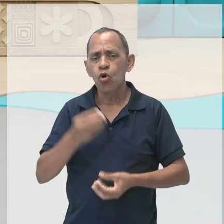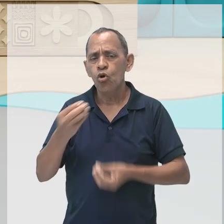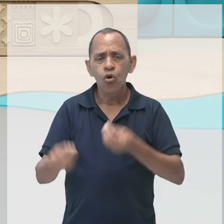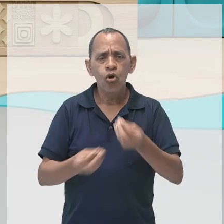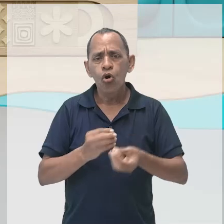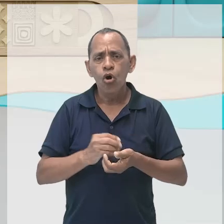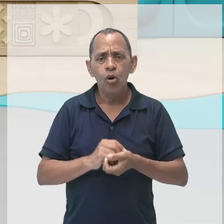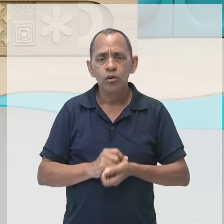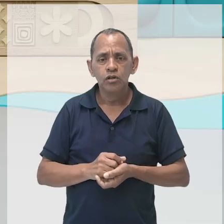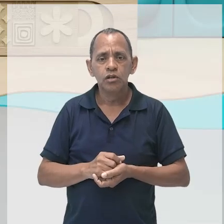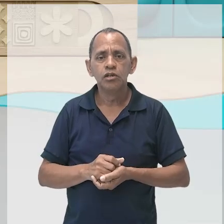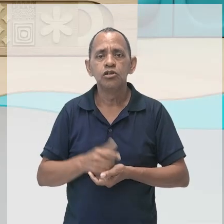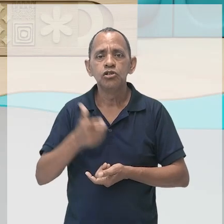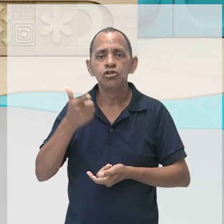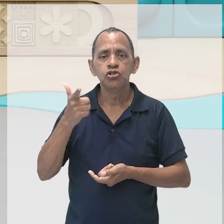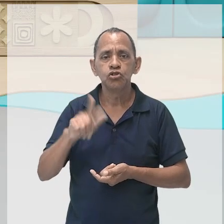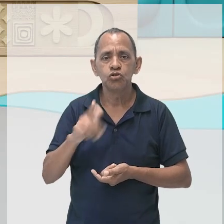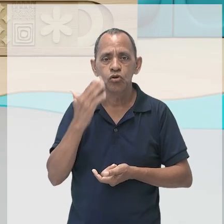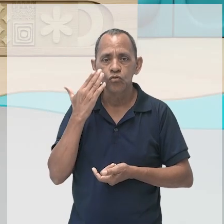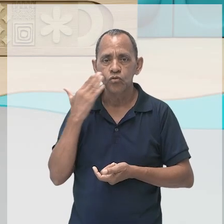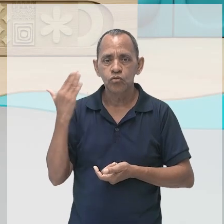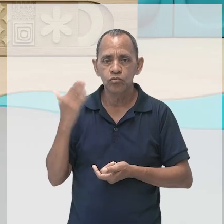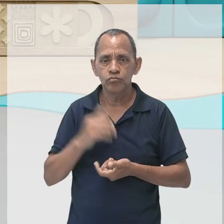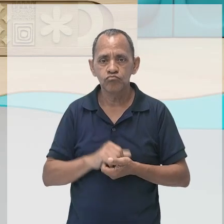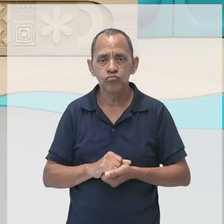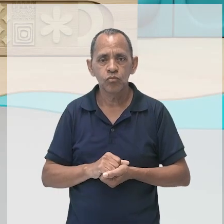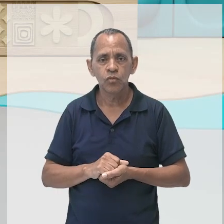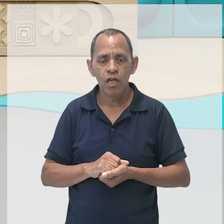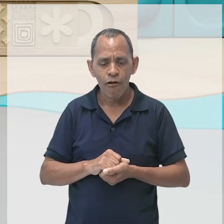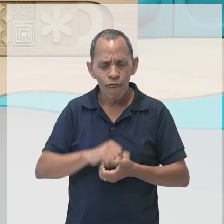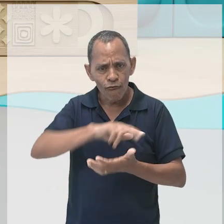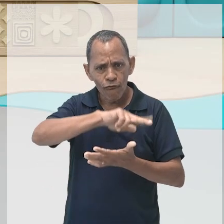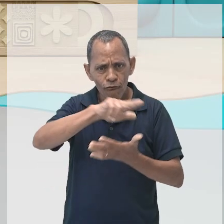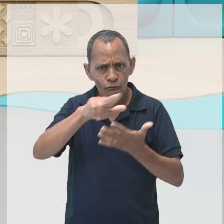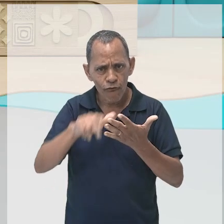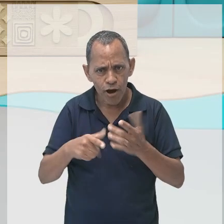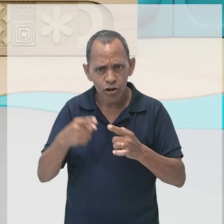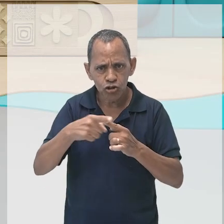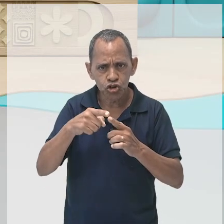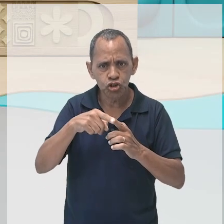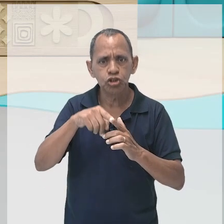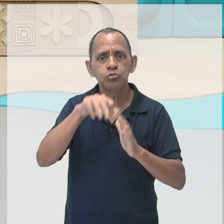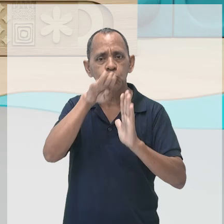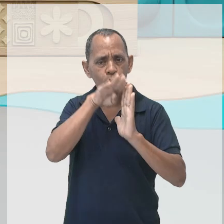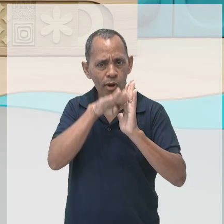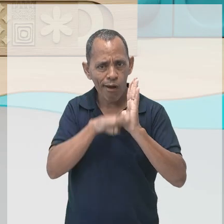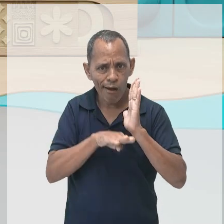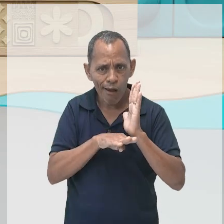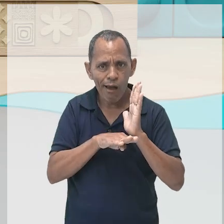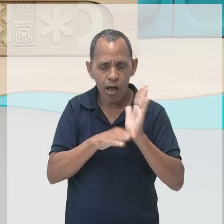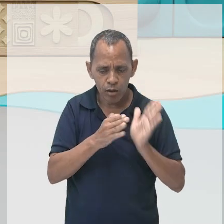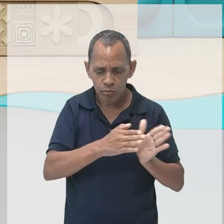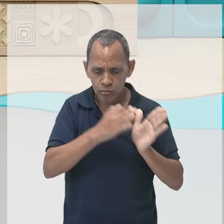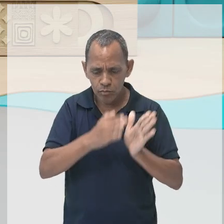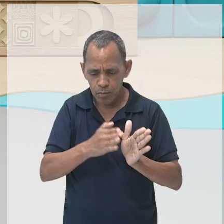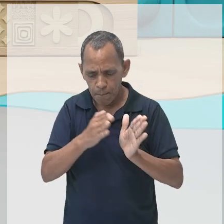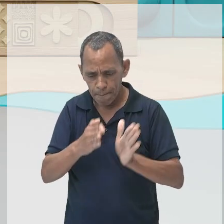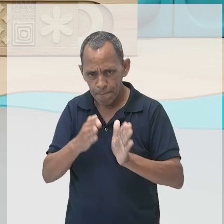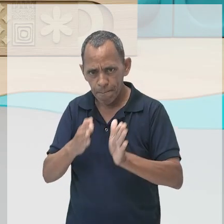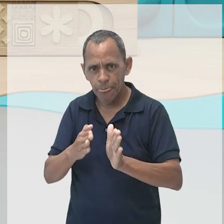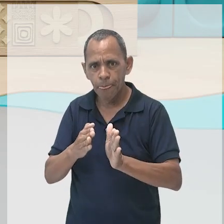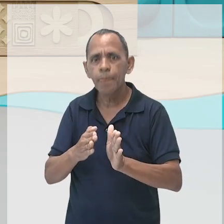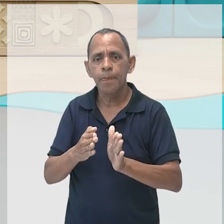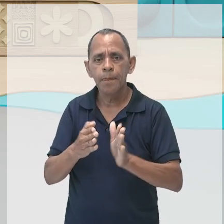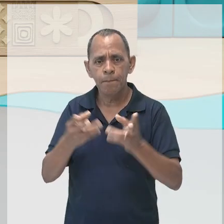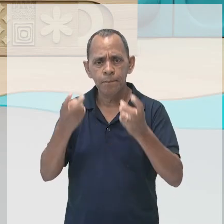que geralmente vão contemplar ali uma sessão de ginástica localizada. Lembra que a ginástica localizada ela vai imitar